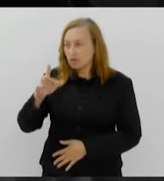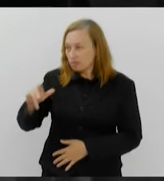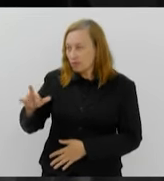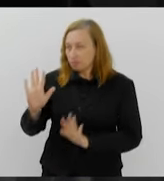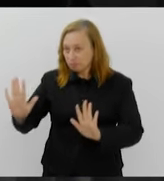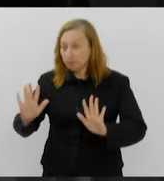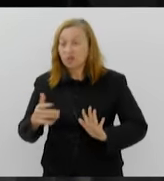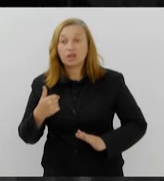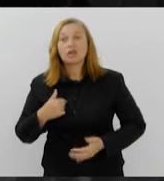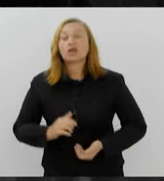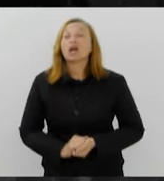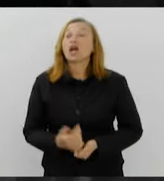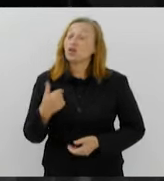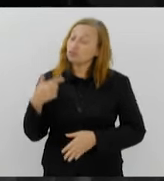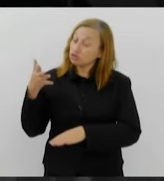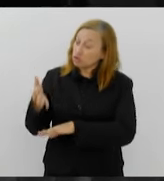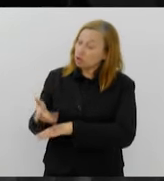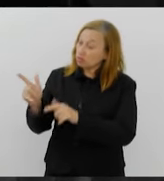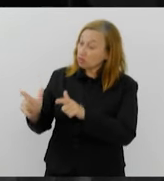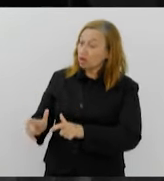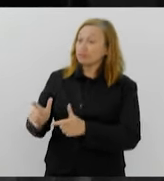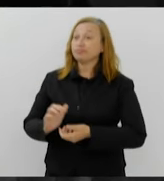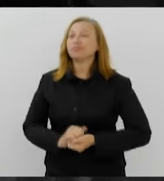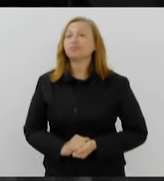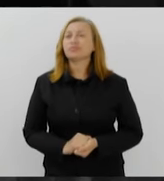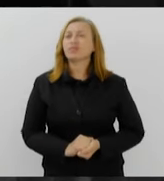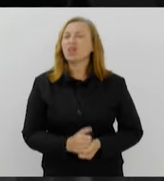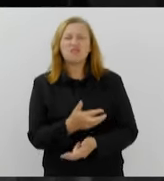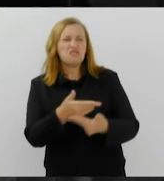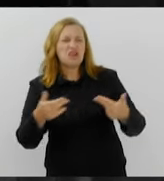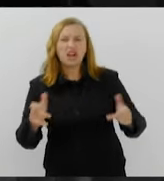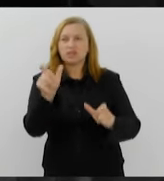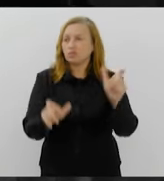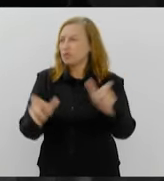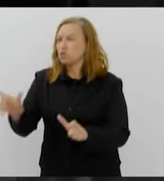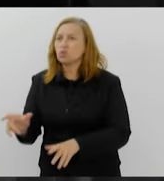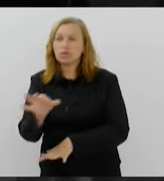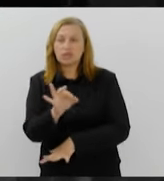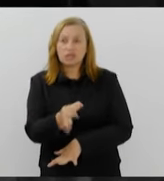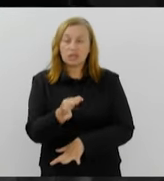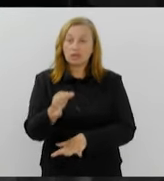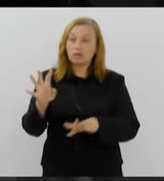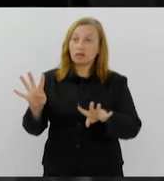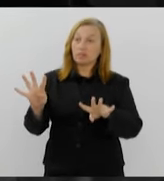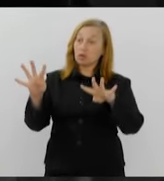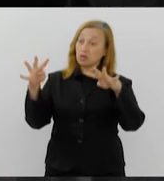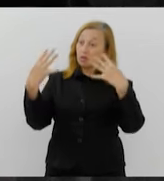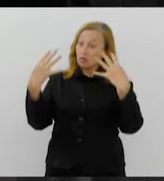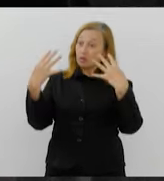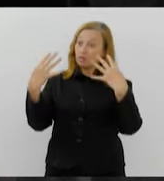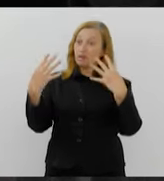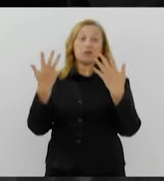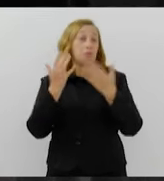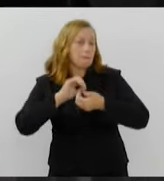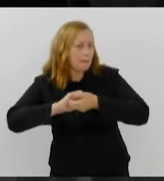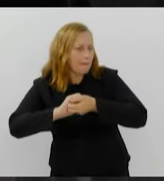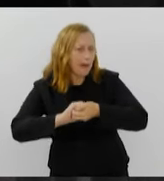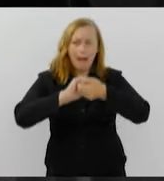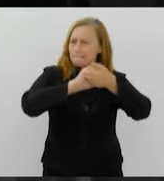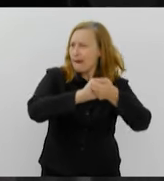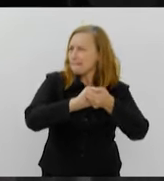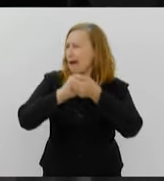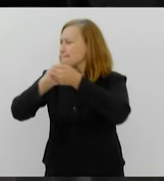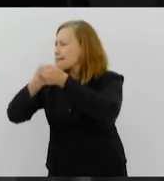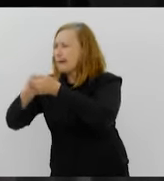bem cheguei no local diversas pessoas obviamente me reconheceram vieram cumprimentar diversas